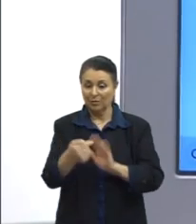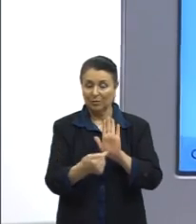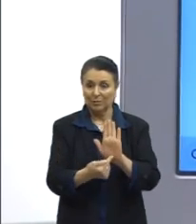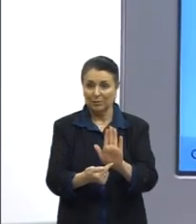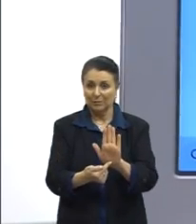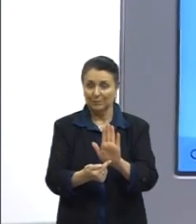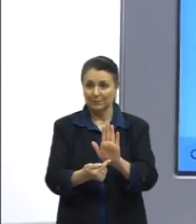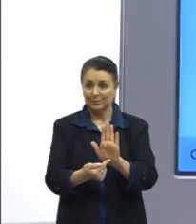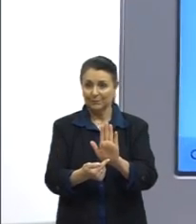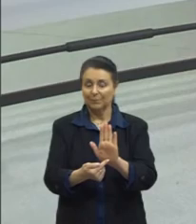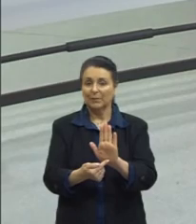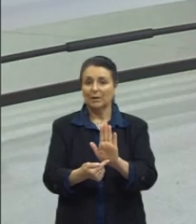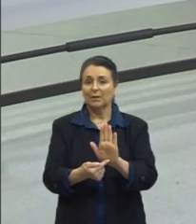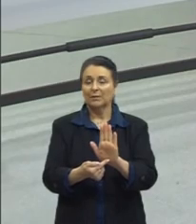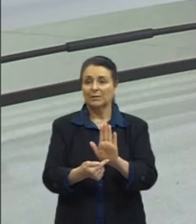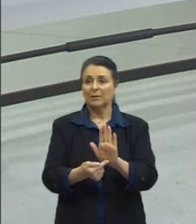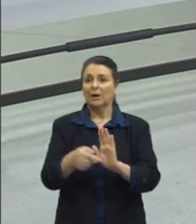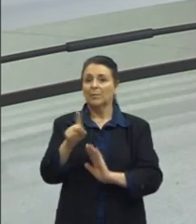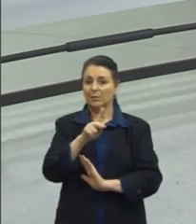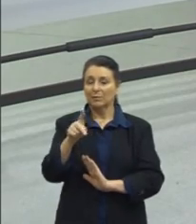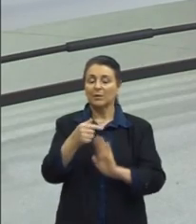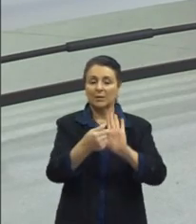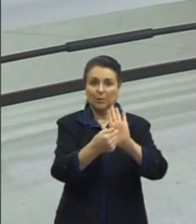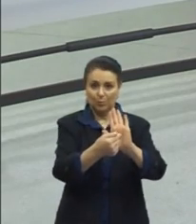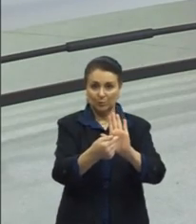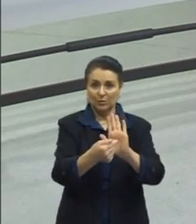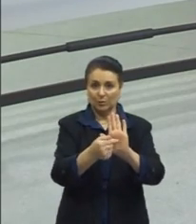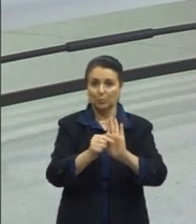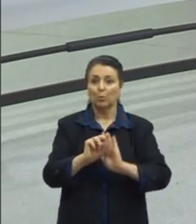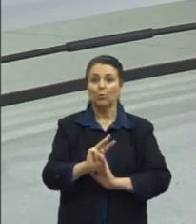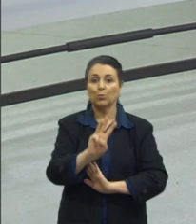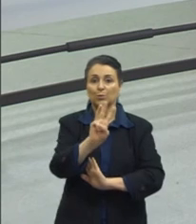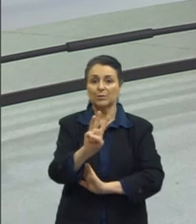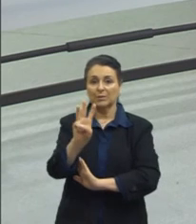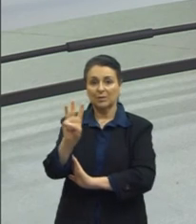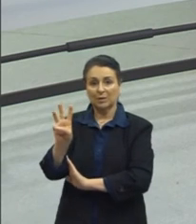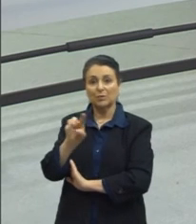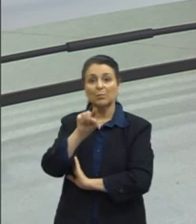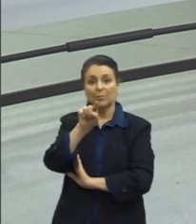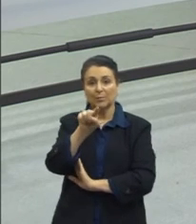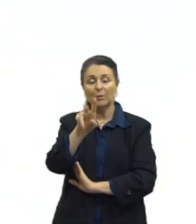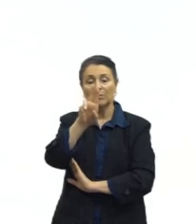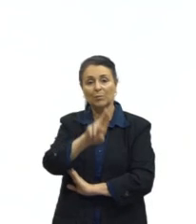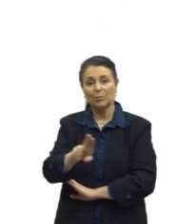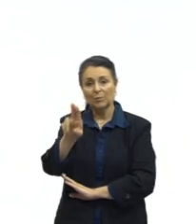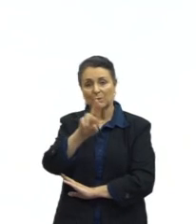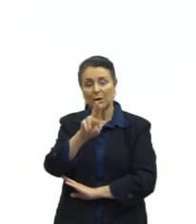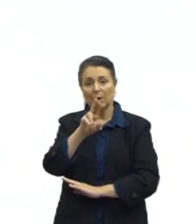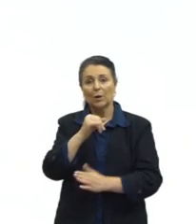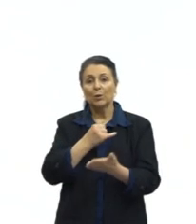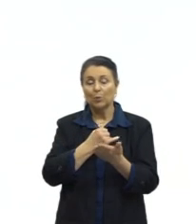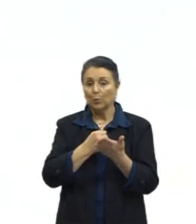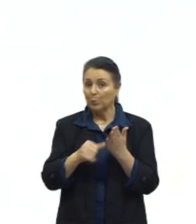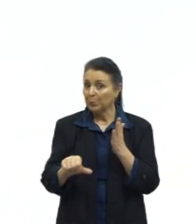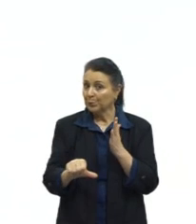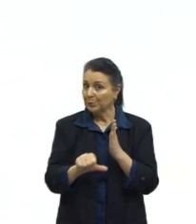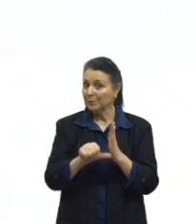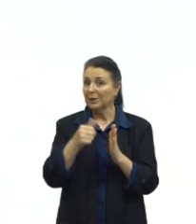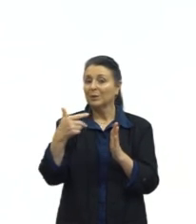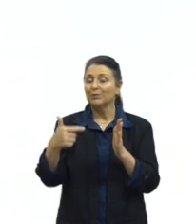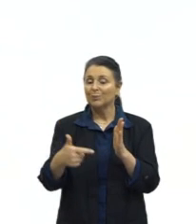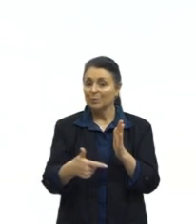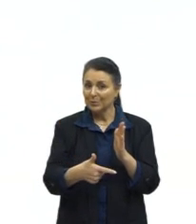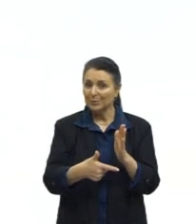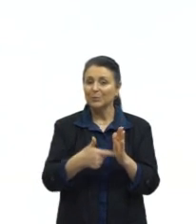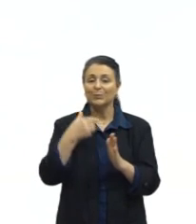certo ali nos slides Então eu tenho o site né para vocês acessarem do primeiro simulador né se vocês quiserem